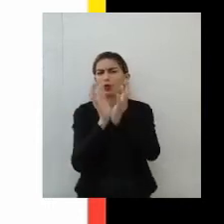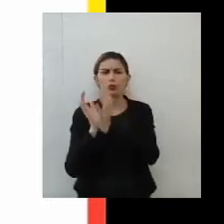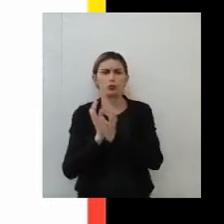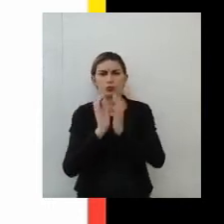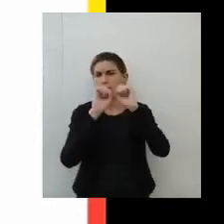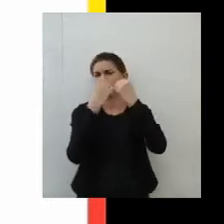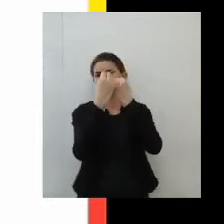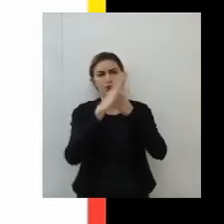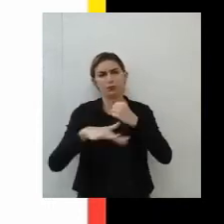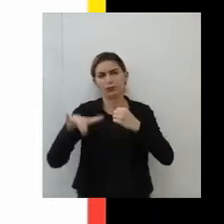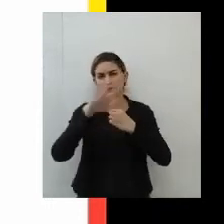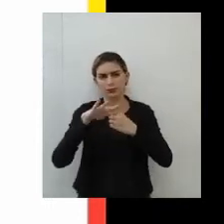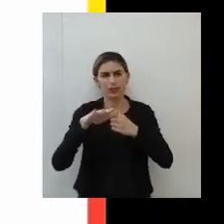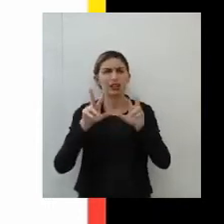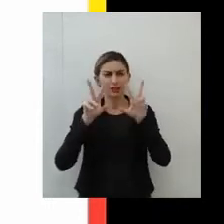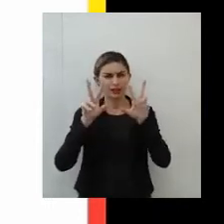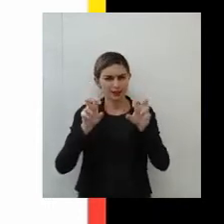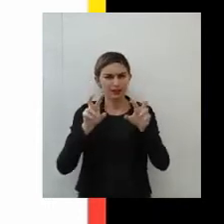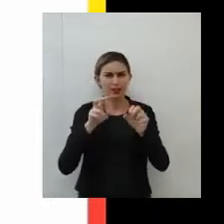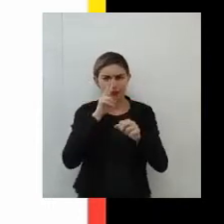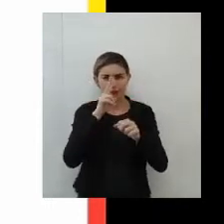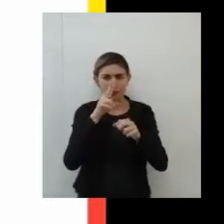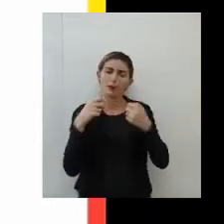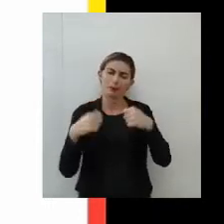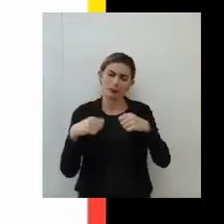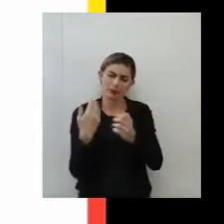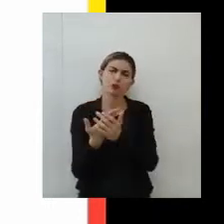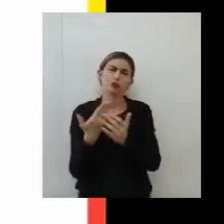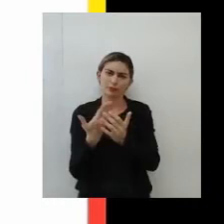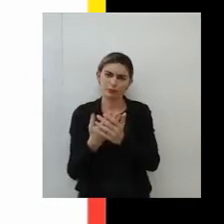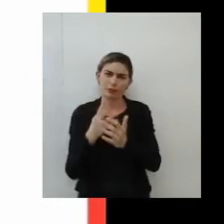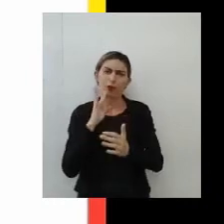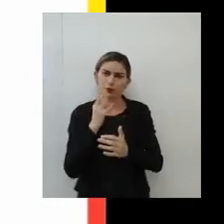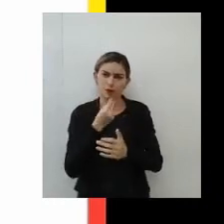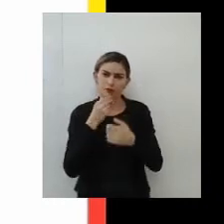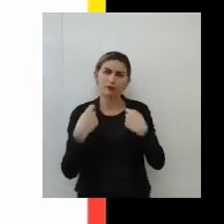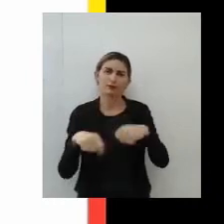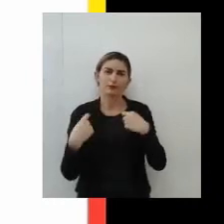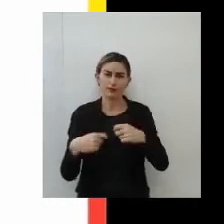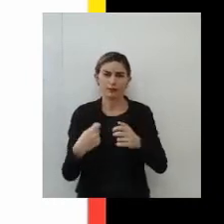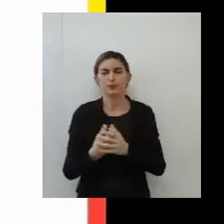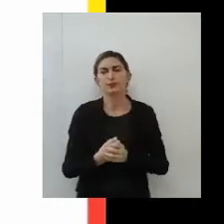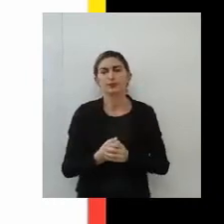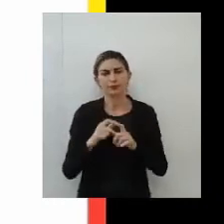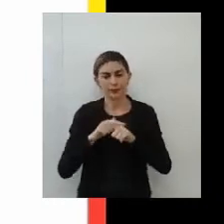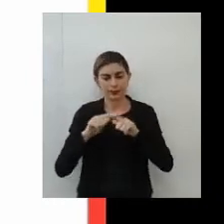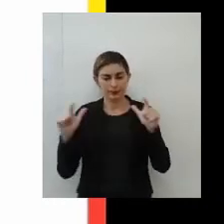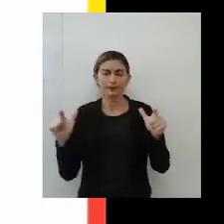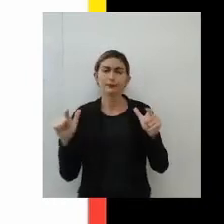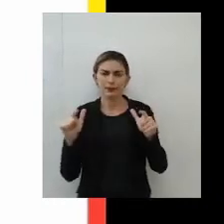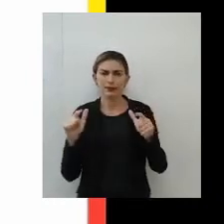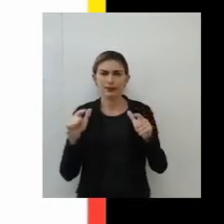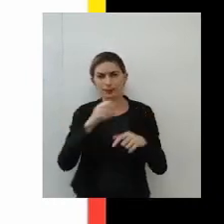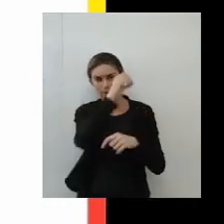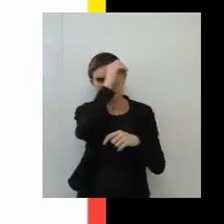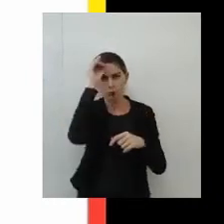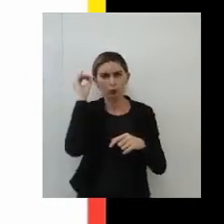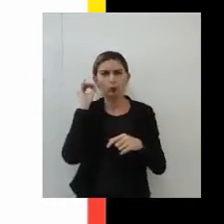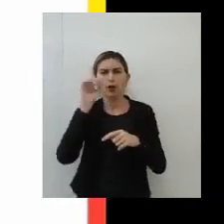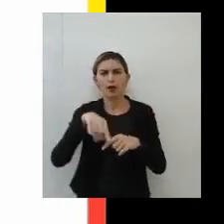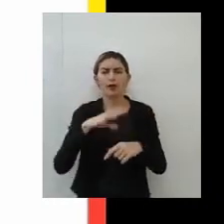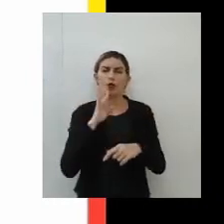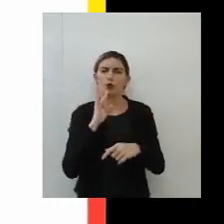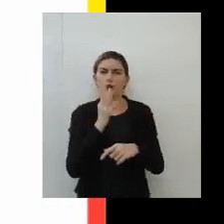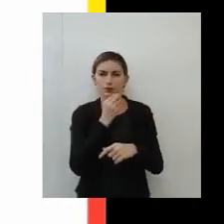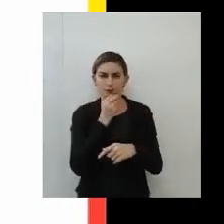Tranquilão? Tema meio pesado, mas a gente tem que estudar, a gente tem que conhecer. A maior arma contra a ignorância é o